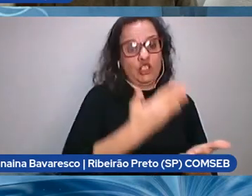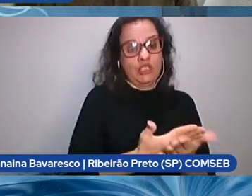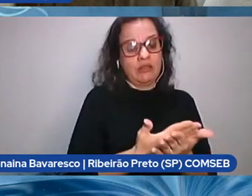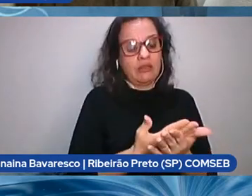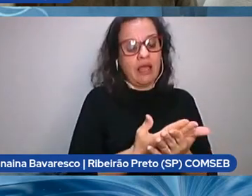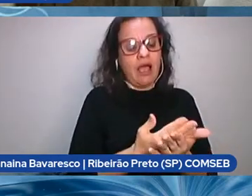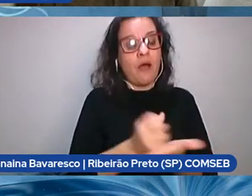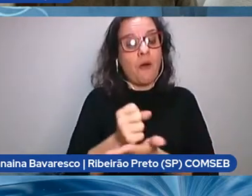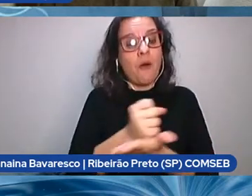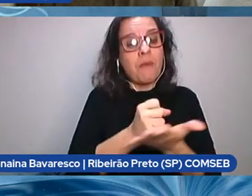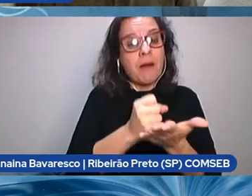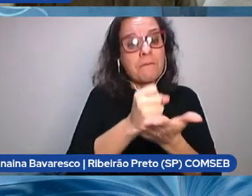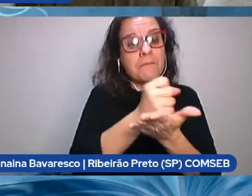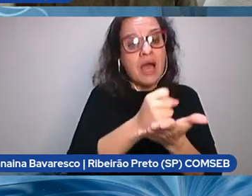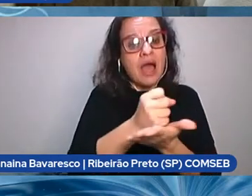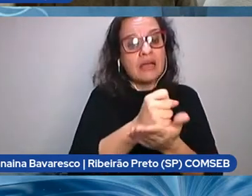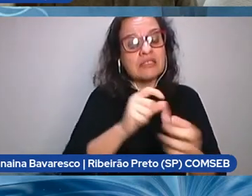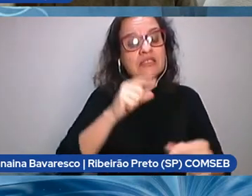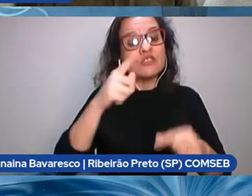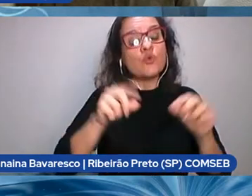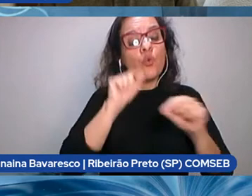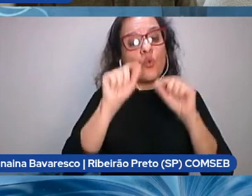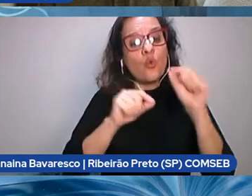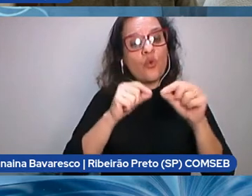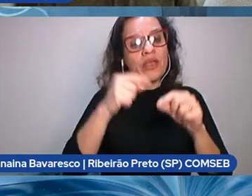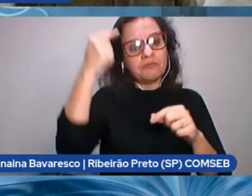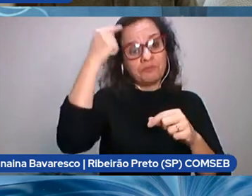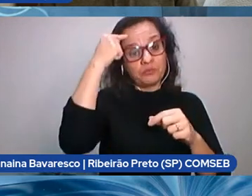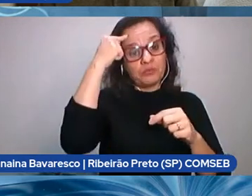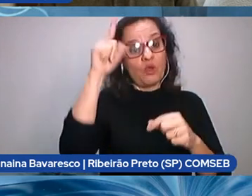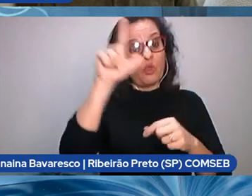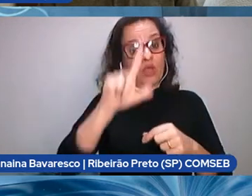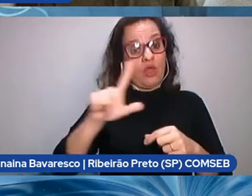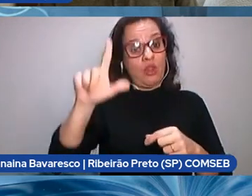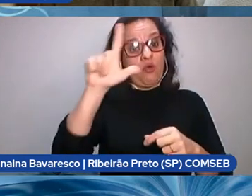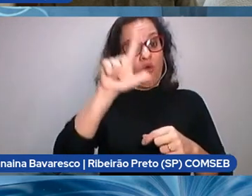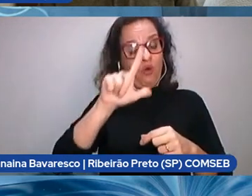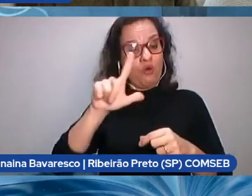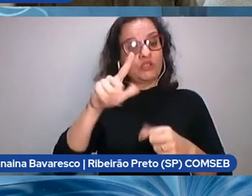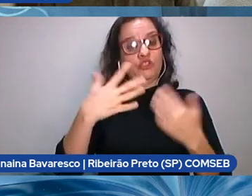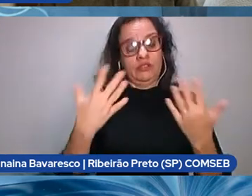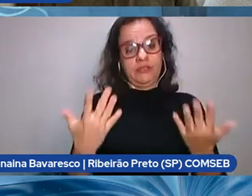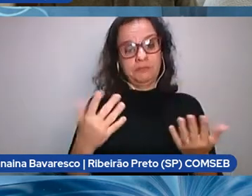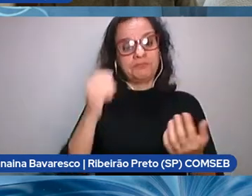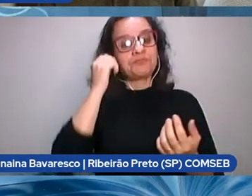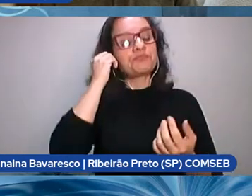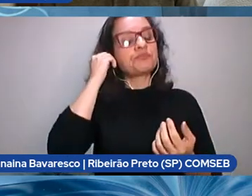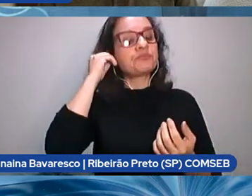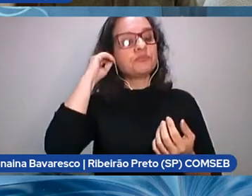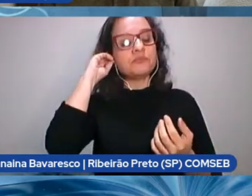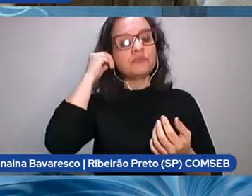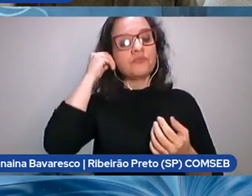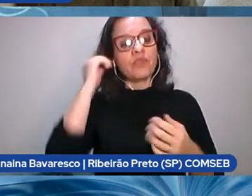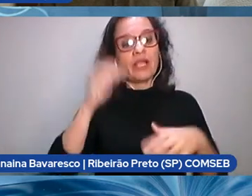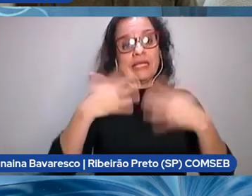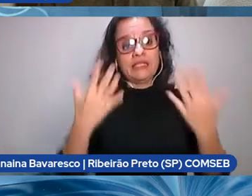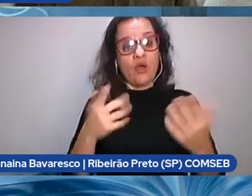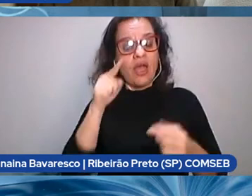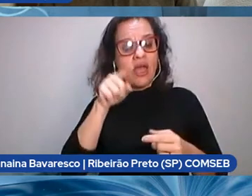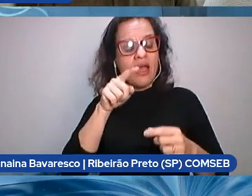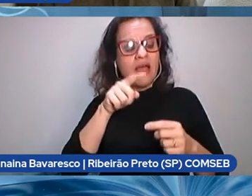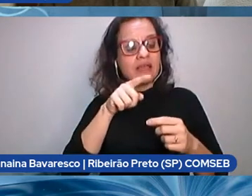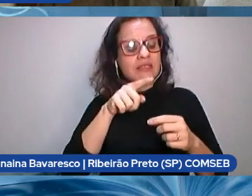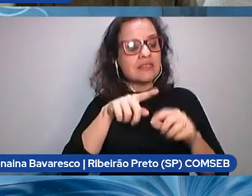no raciocínio, na lógica, naquilo que faz sentido. Então, essa é a imagem bonita que o Livro